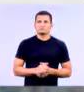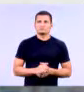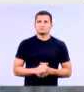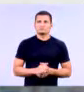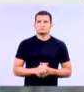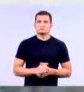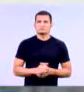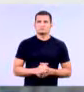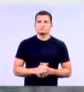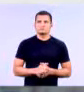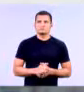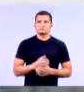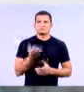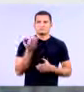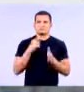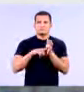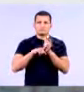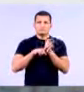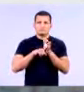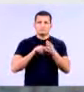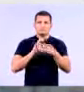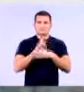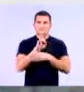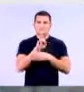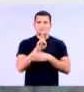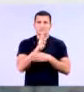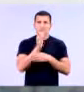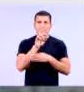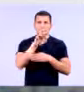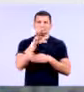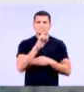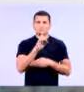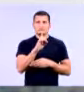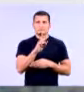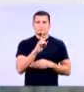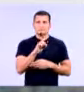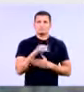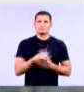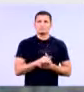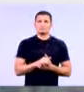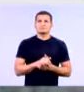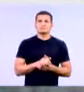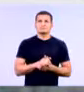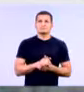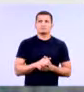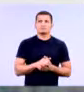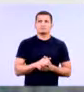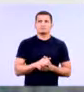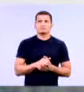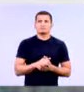pesquisar no Word. Palavra, file type,